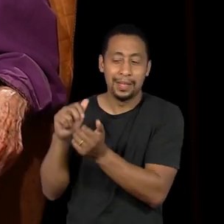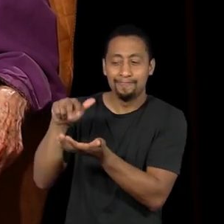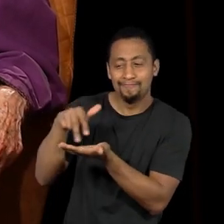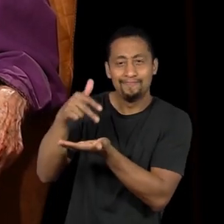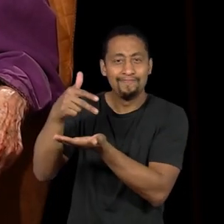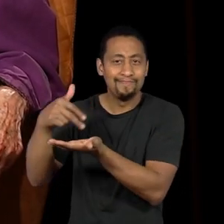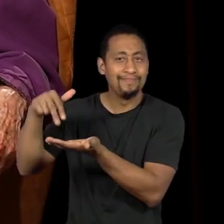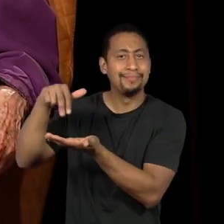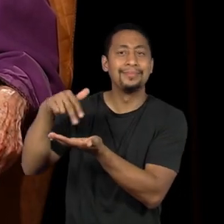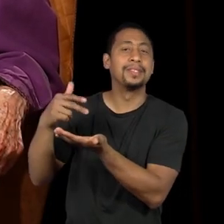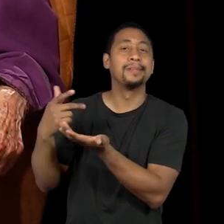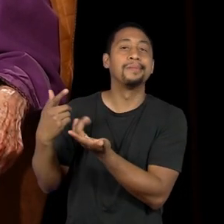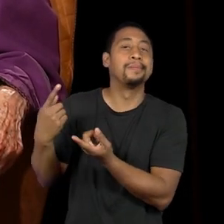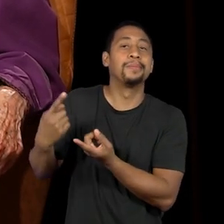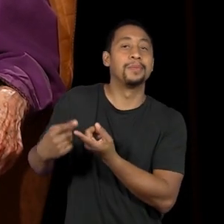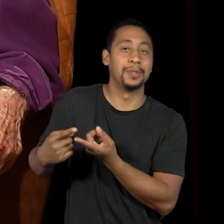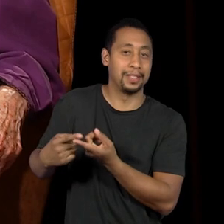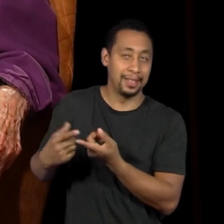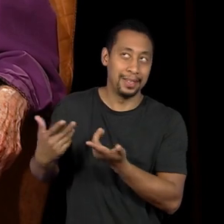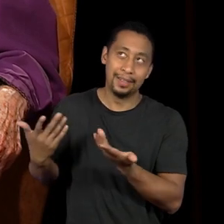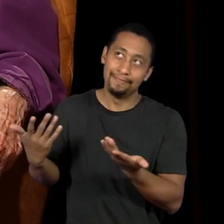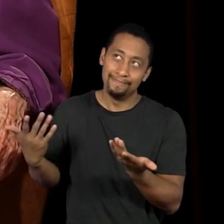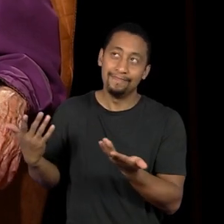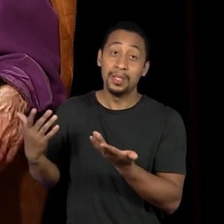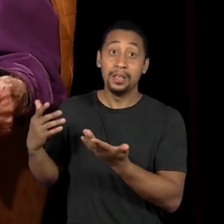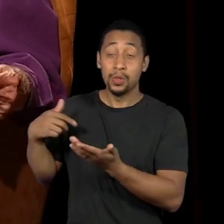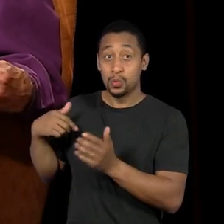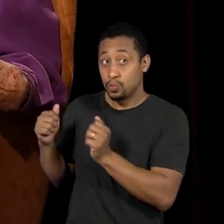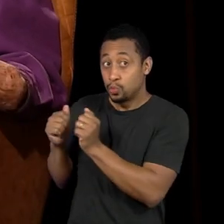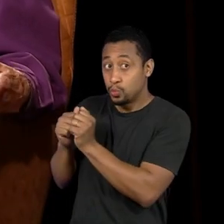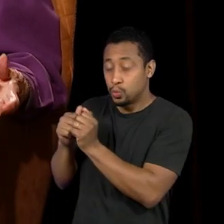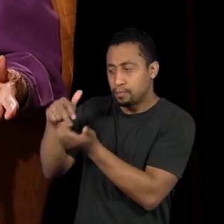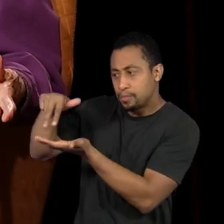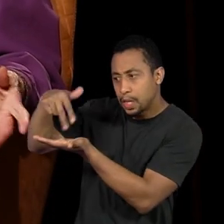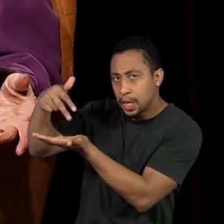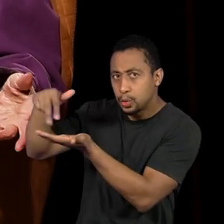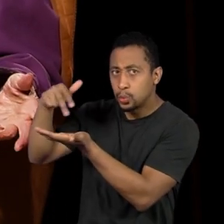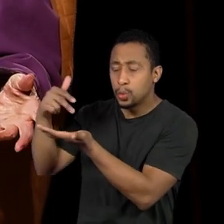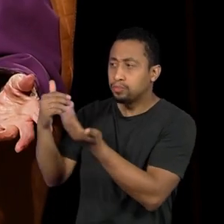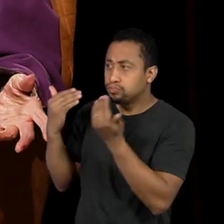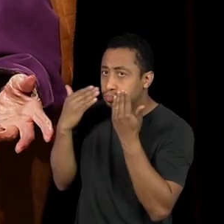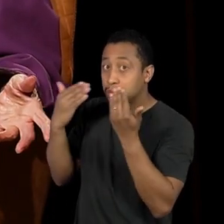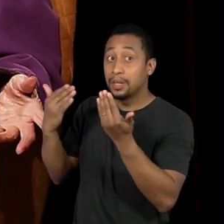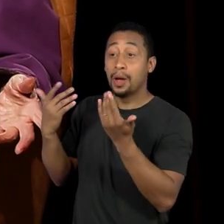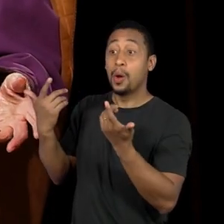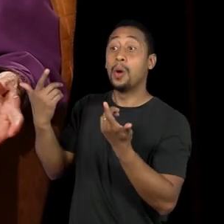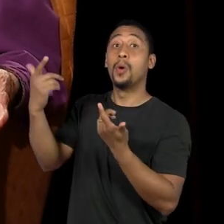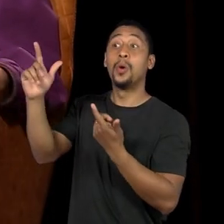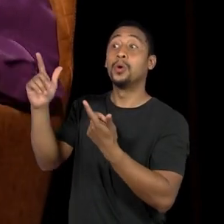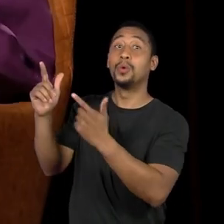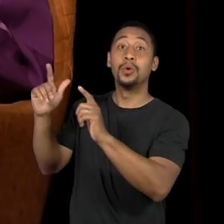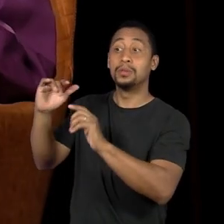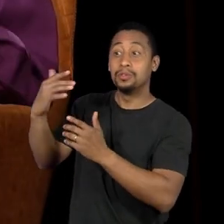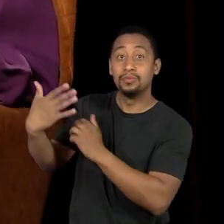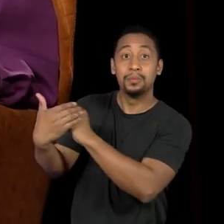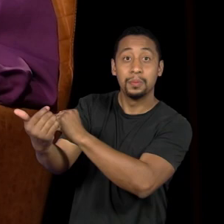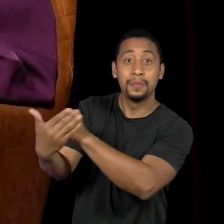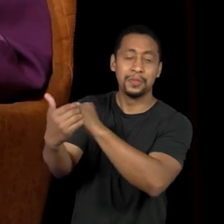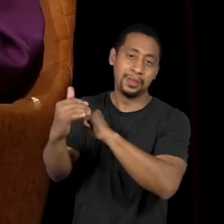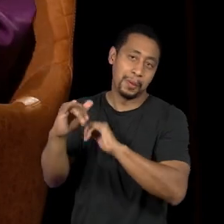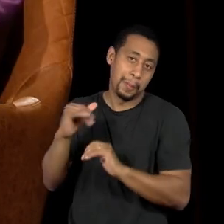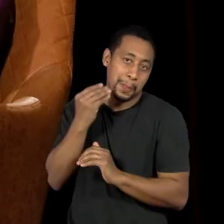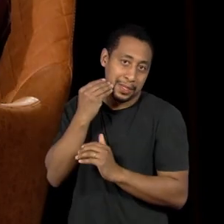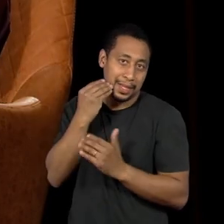aberto trabalho, né, caminhos novos para várias primeiras bailarinas do Rio de Janeiro, a Nora